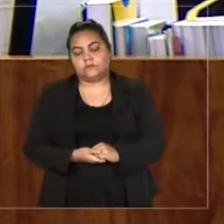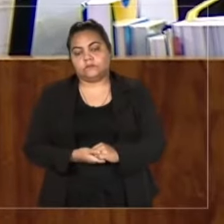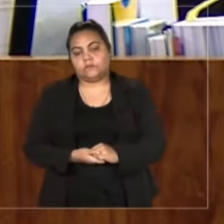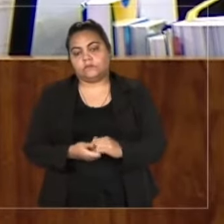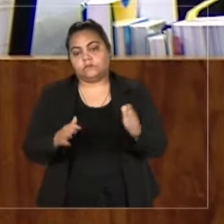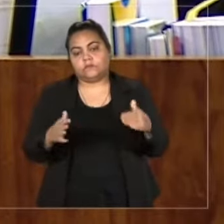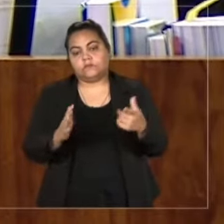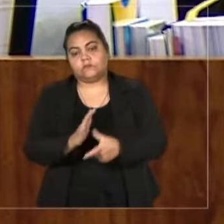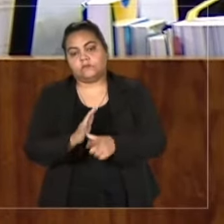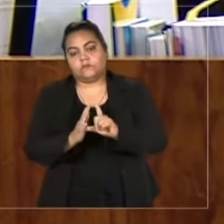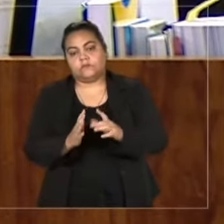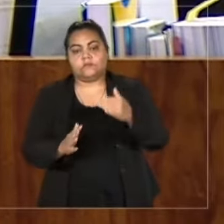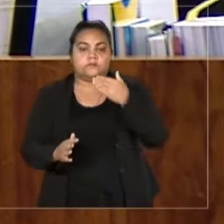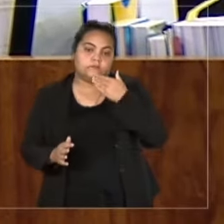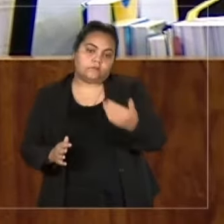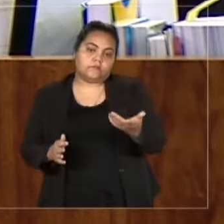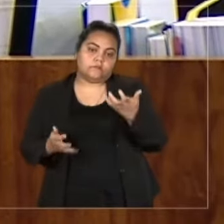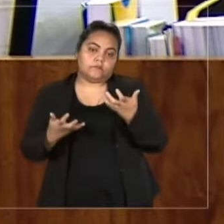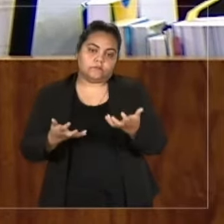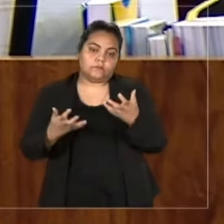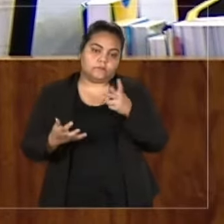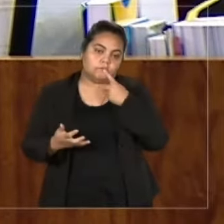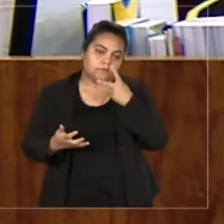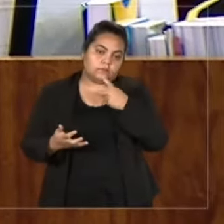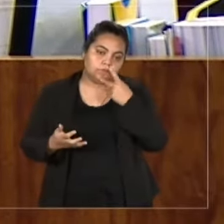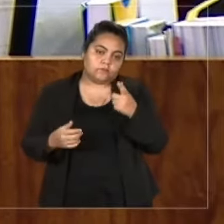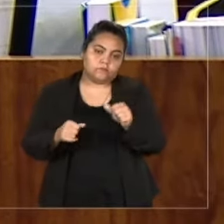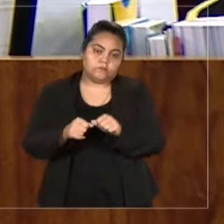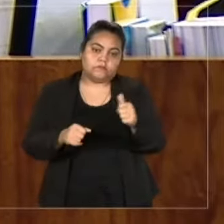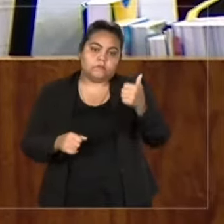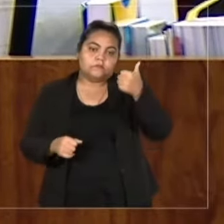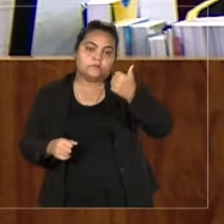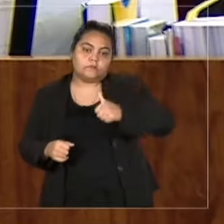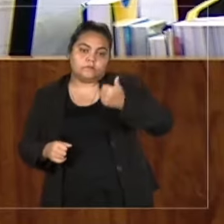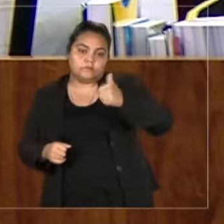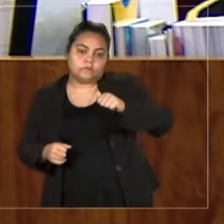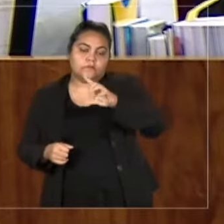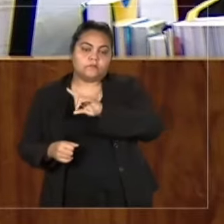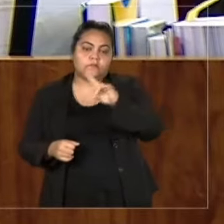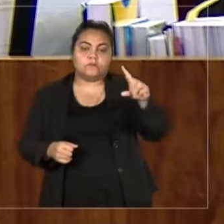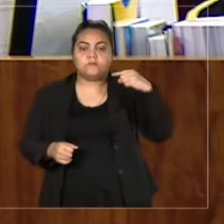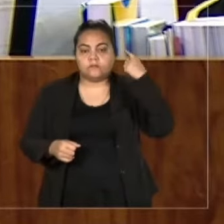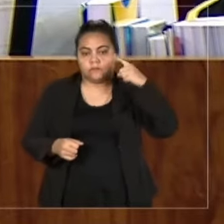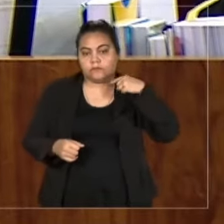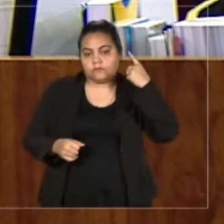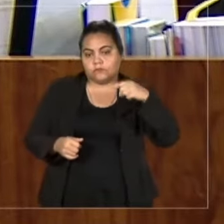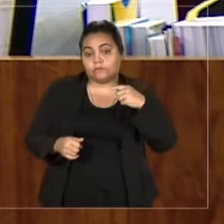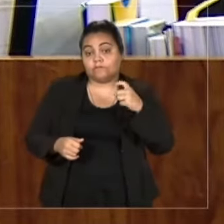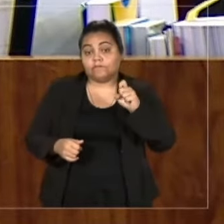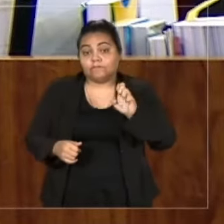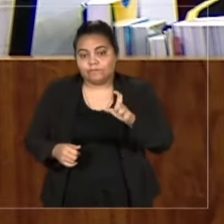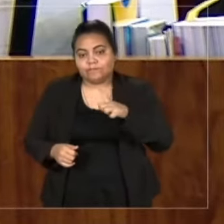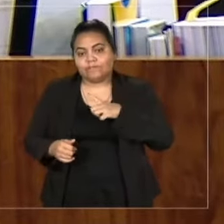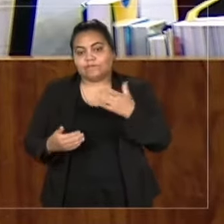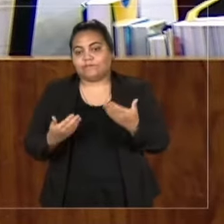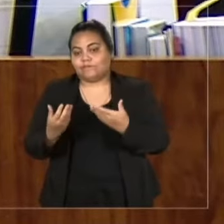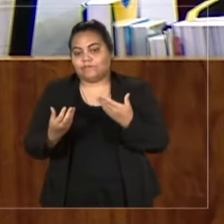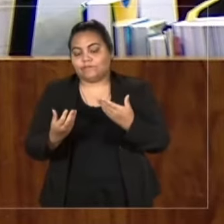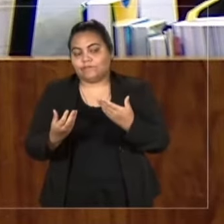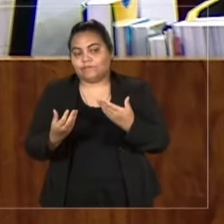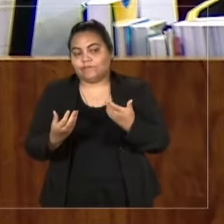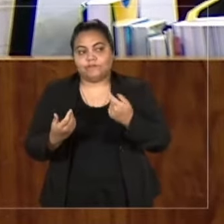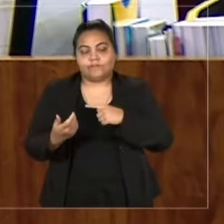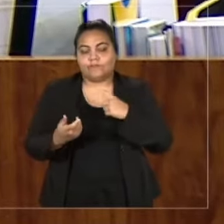E, antes de terminar, apenas uma palavra pelo dia 11, que é o dia do advogado, sem o qual não se administra a